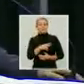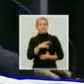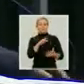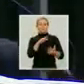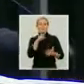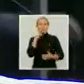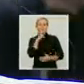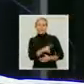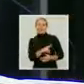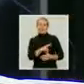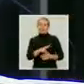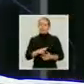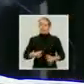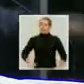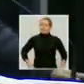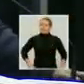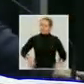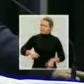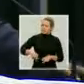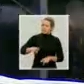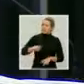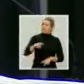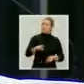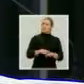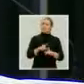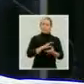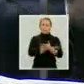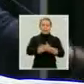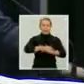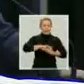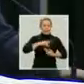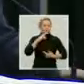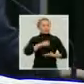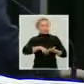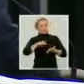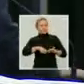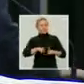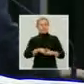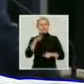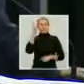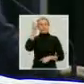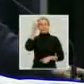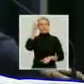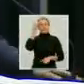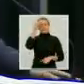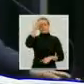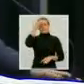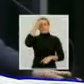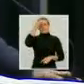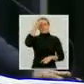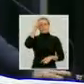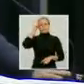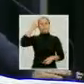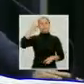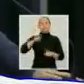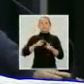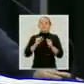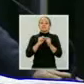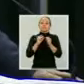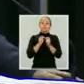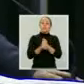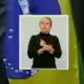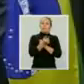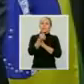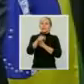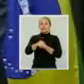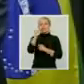para caminhar, braços para escrever, cabeça para pensar. E, no entanto, fazemos tão pouco pelo nosso